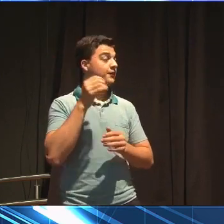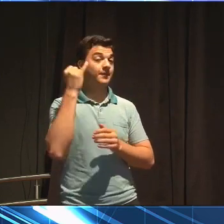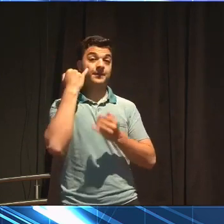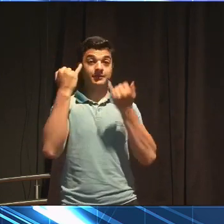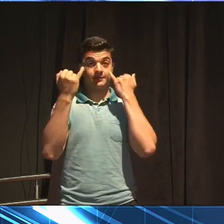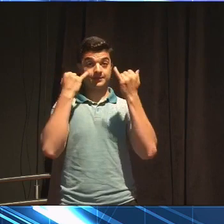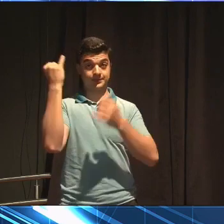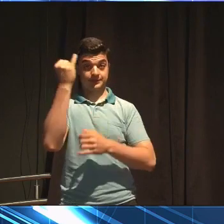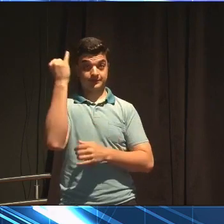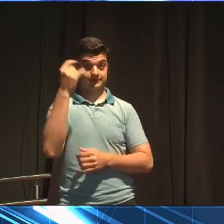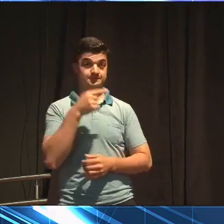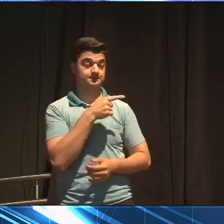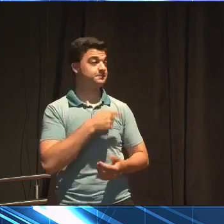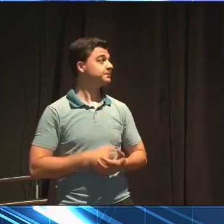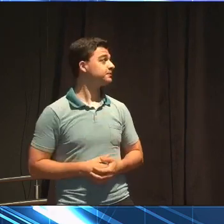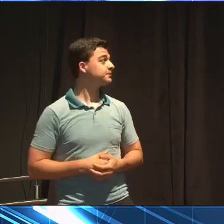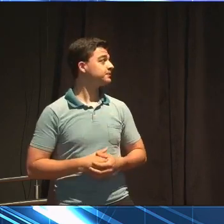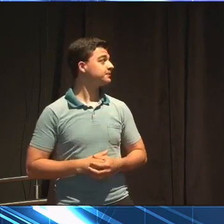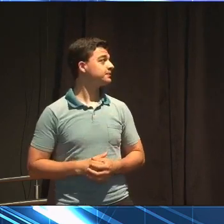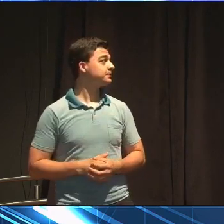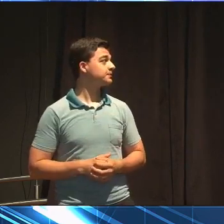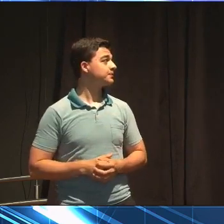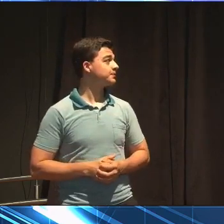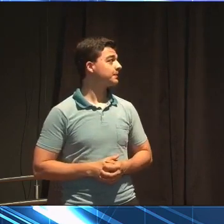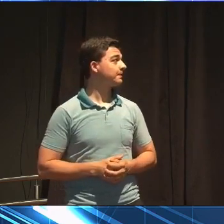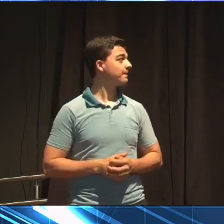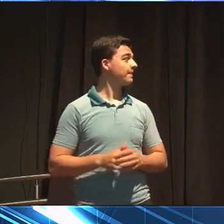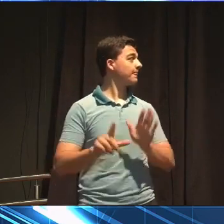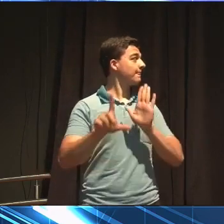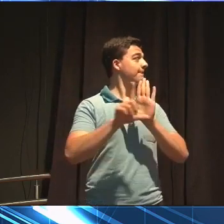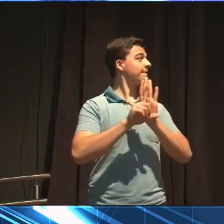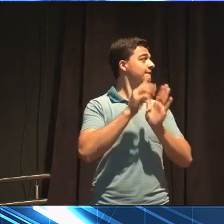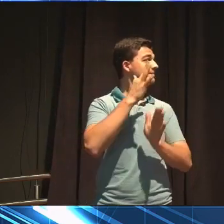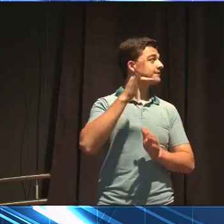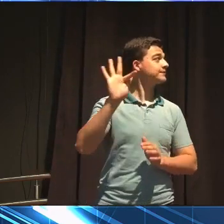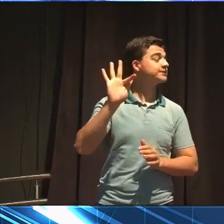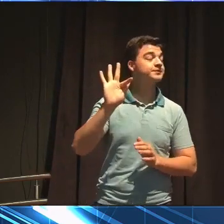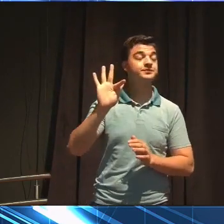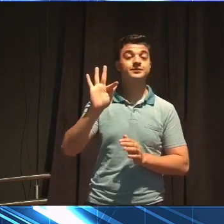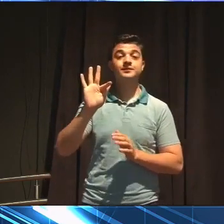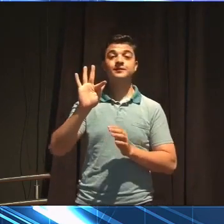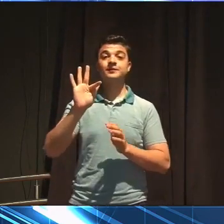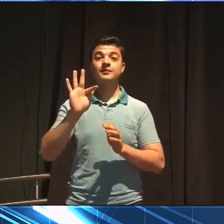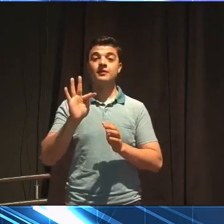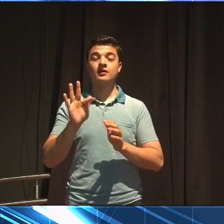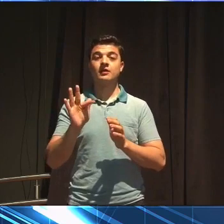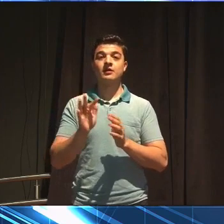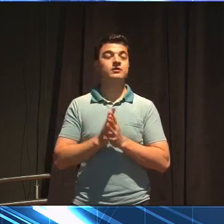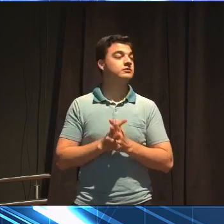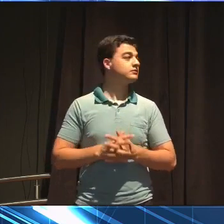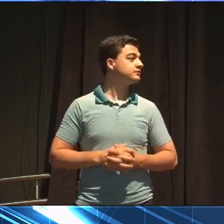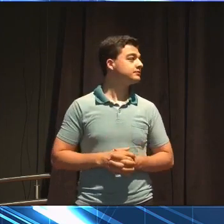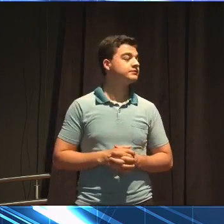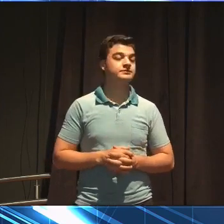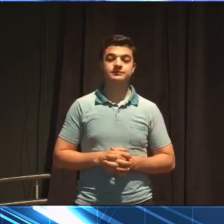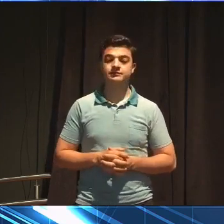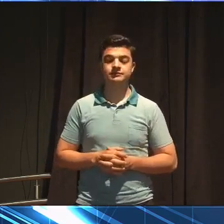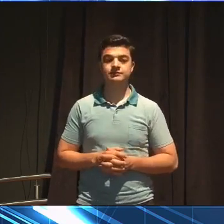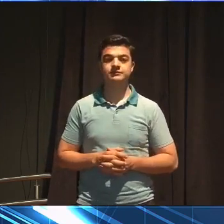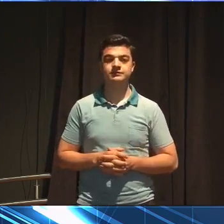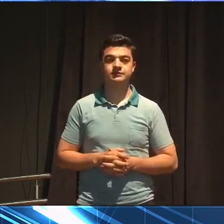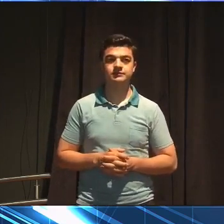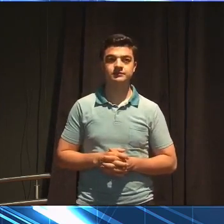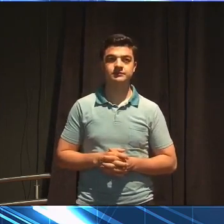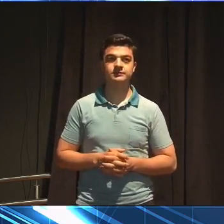importante, que a motivação da inovação ela é econômica. E aí a gente precisa diferenciar aquilo que